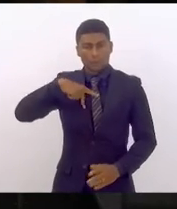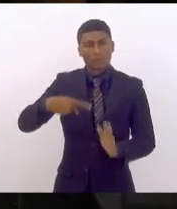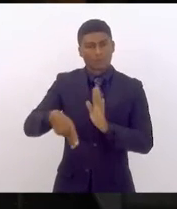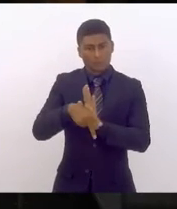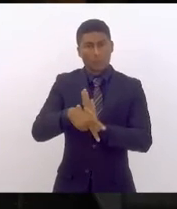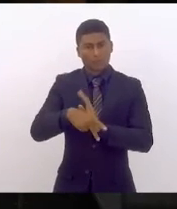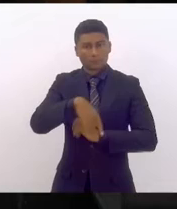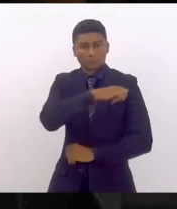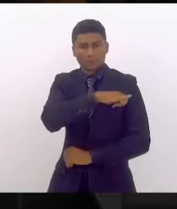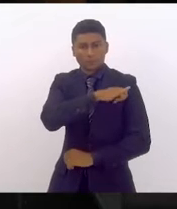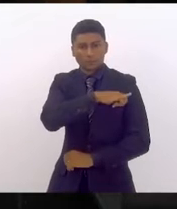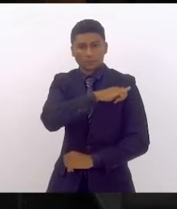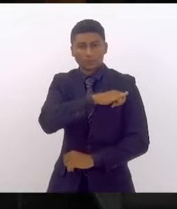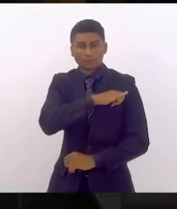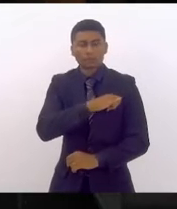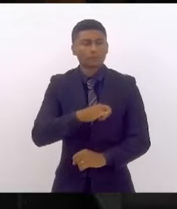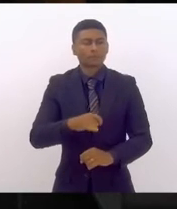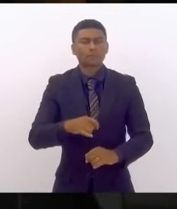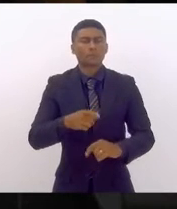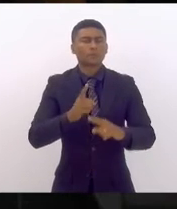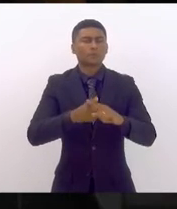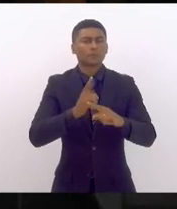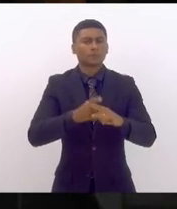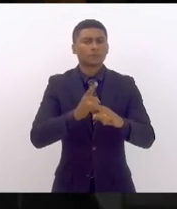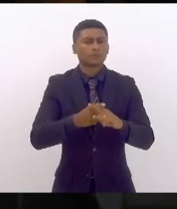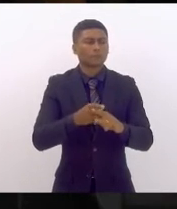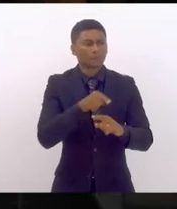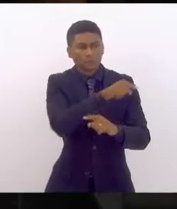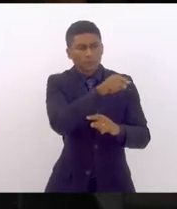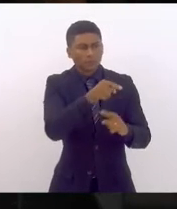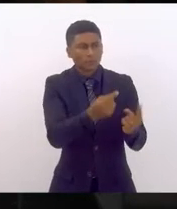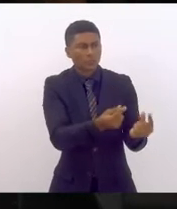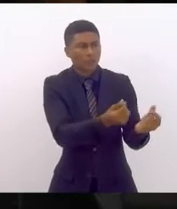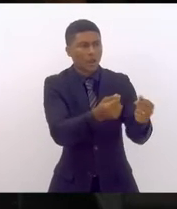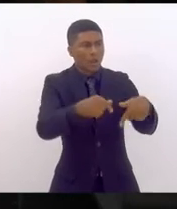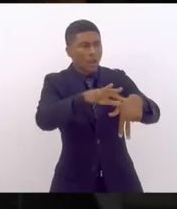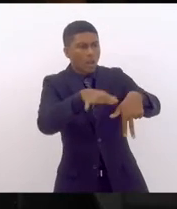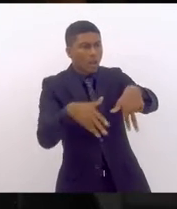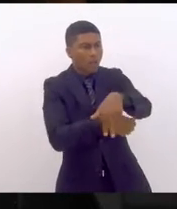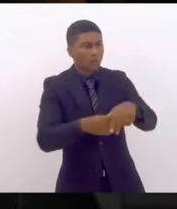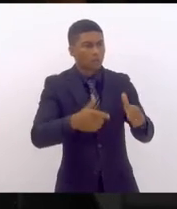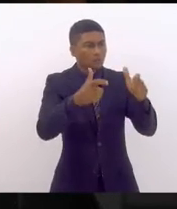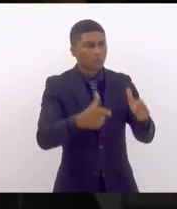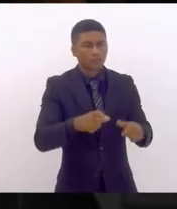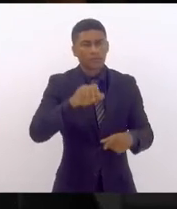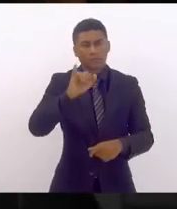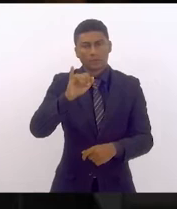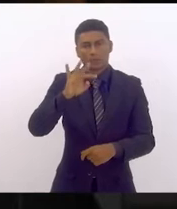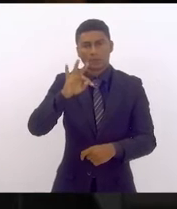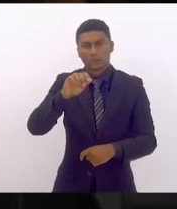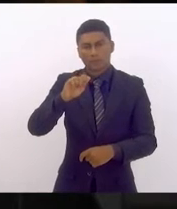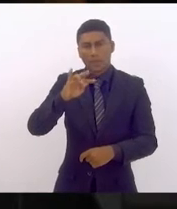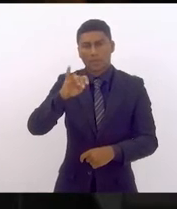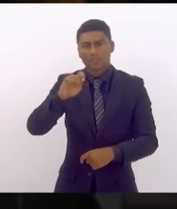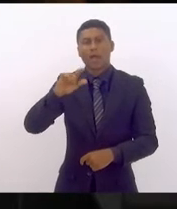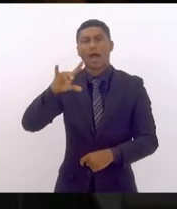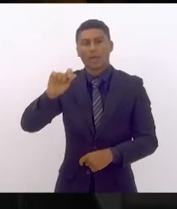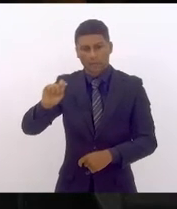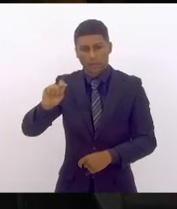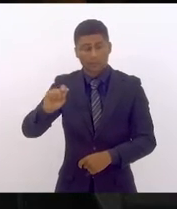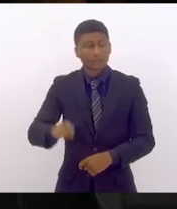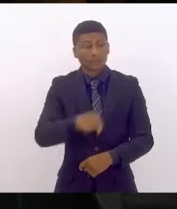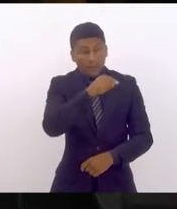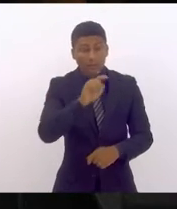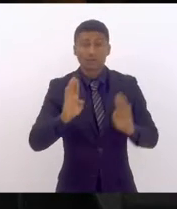contra desvio de dinheiro em Itatiaia é candidato a deputado federal e